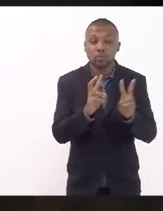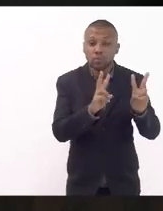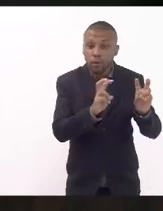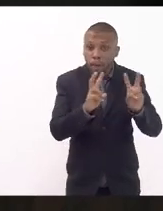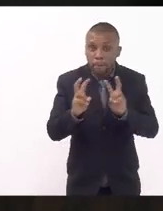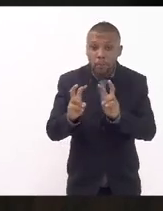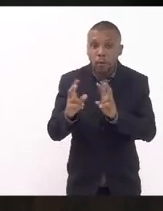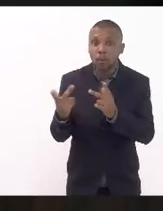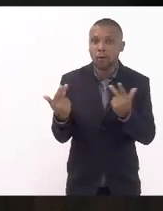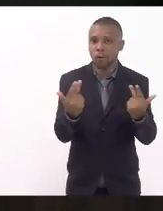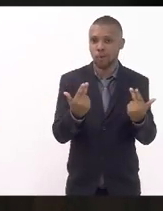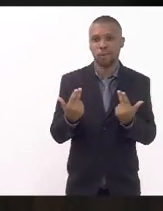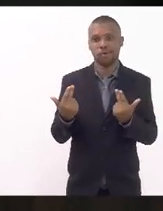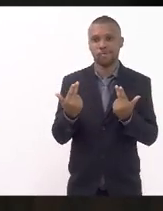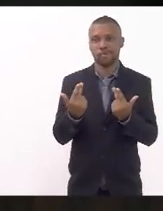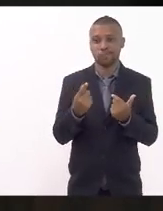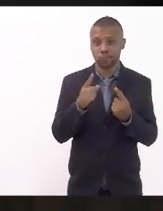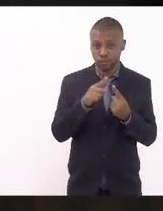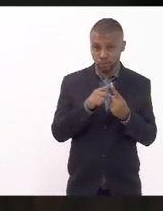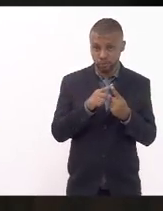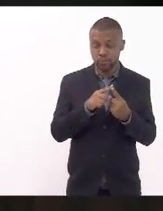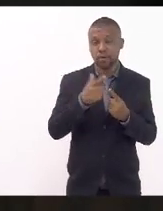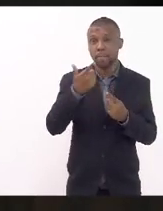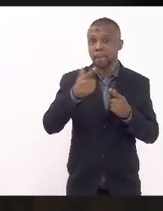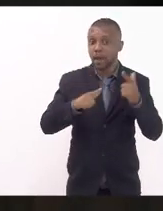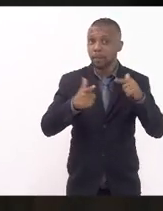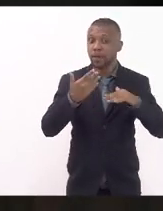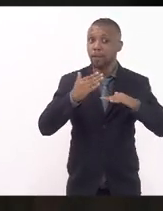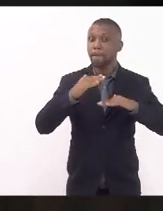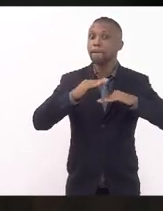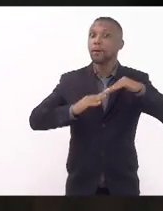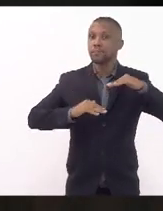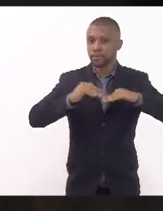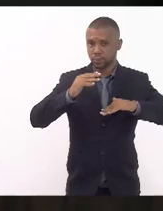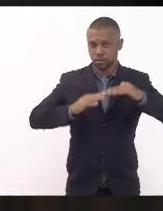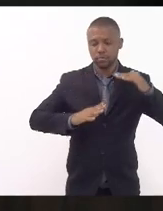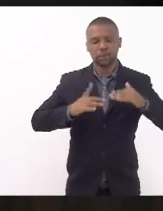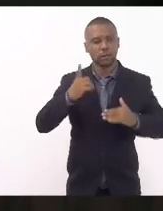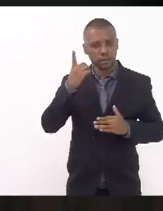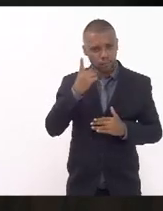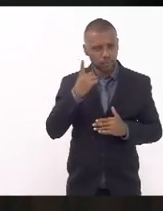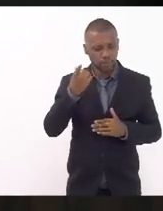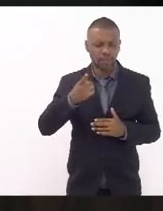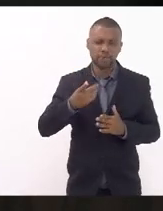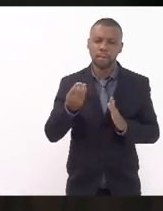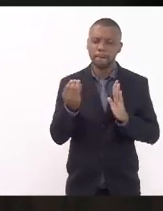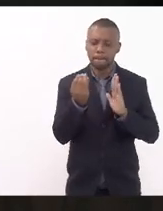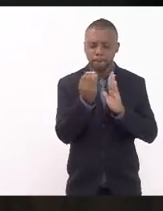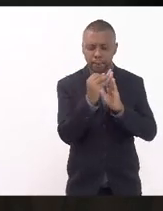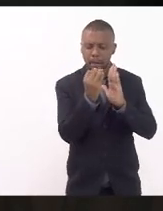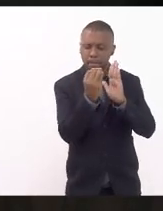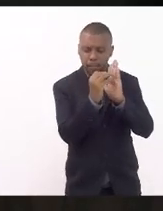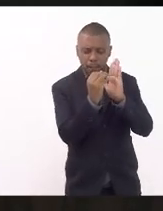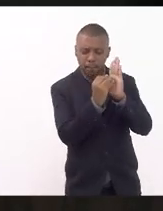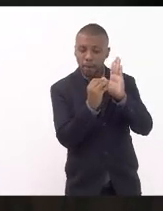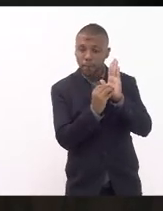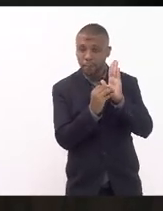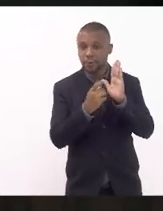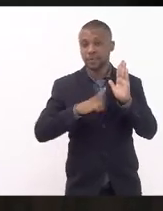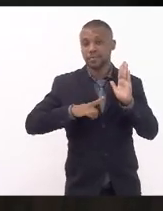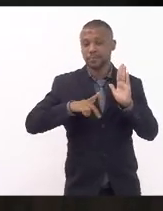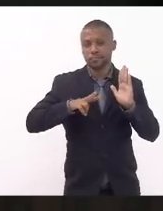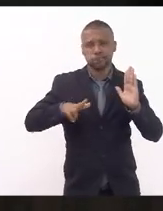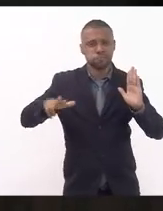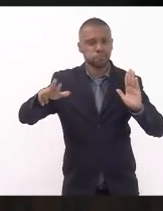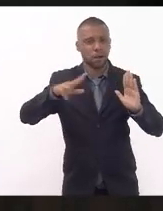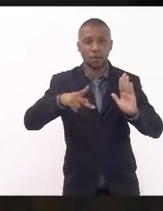assunto. Um trata de mais carreiras, eu diria, que a deputada fez vários projetos, e